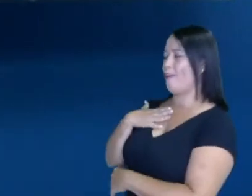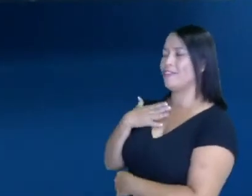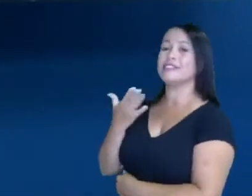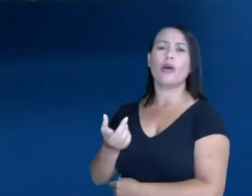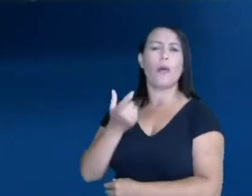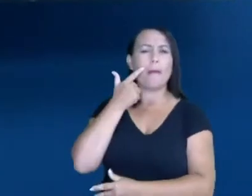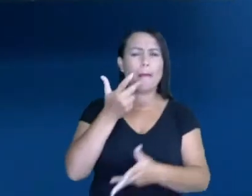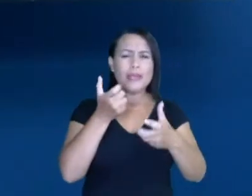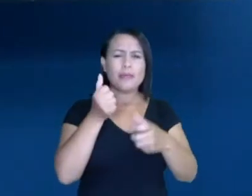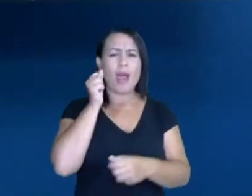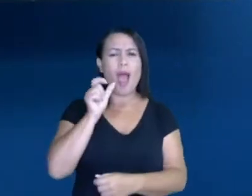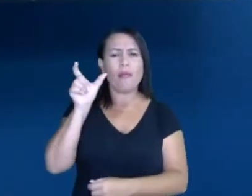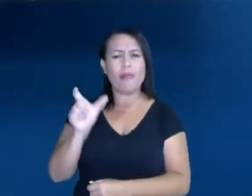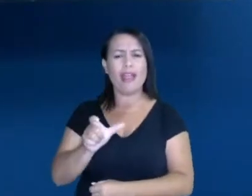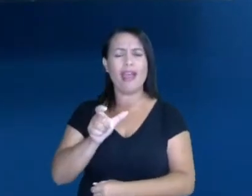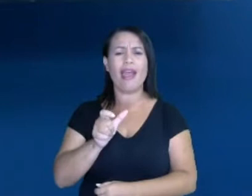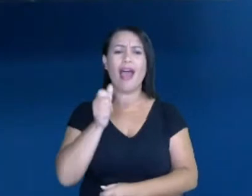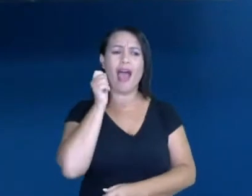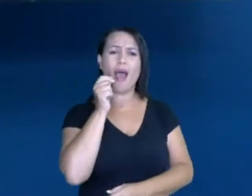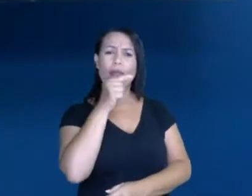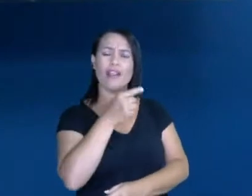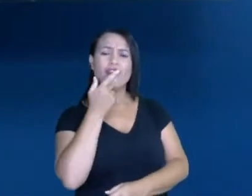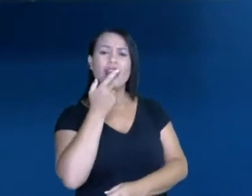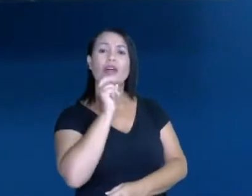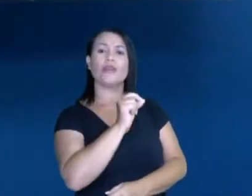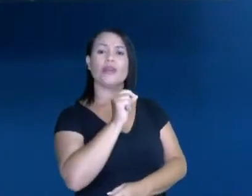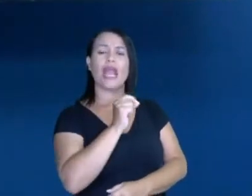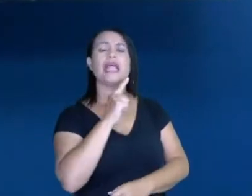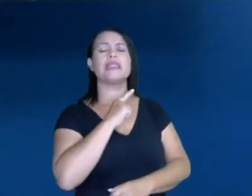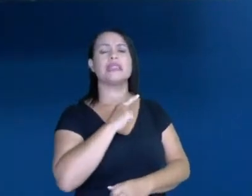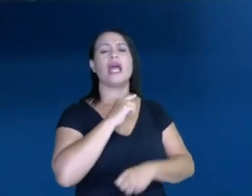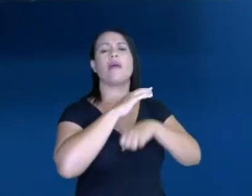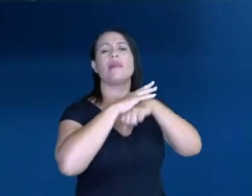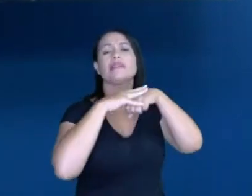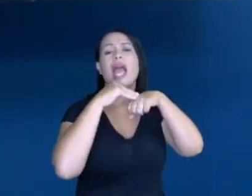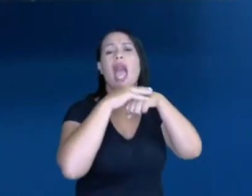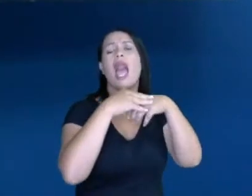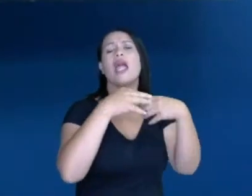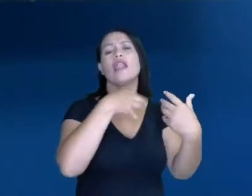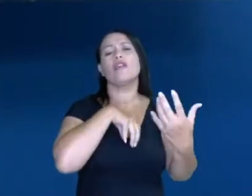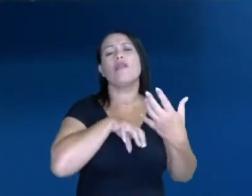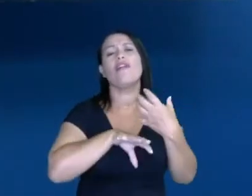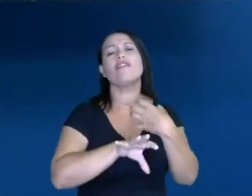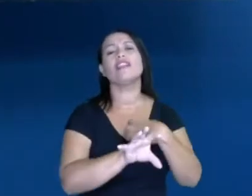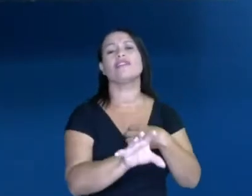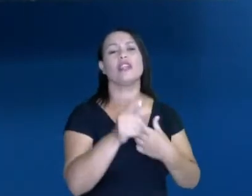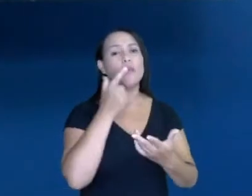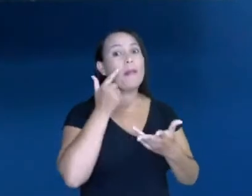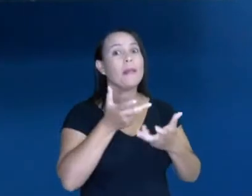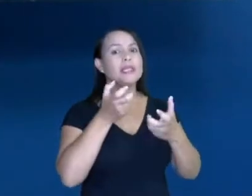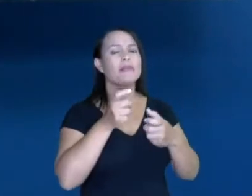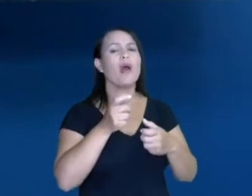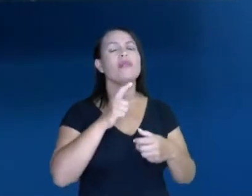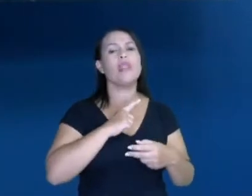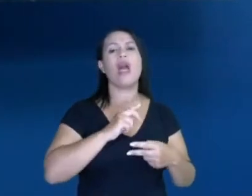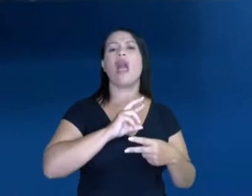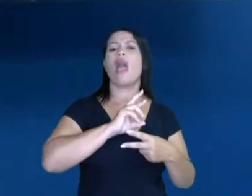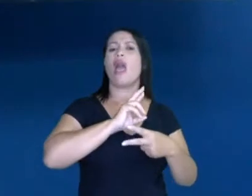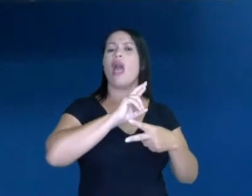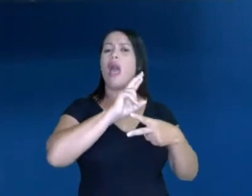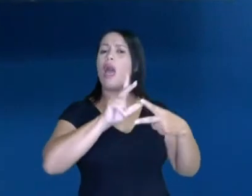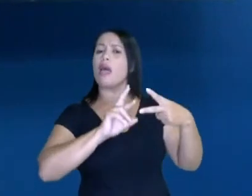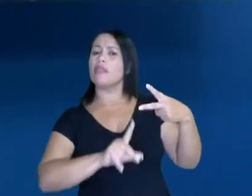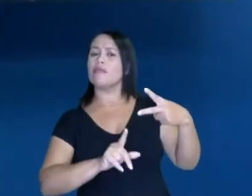que a forma da mulher falar tem mais a questão de carinho, afetividade. Então, essa diferenciação